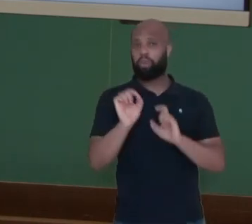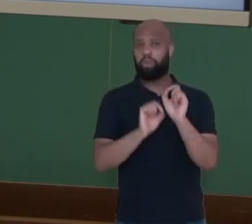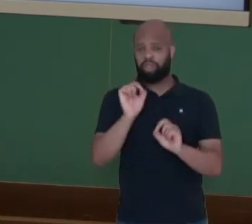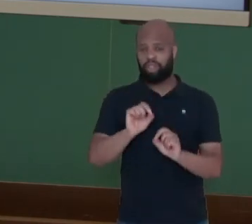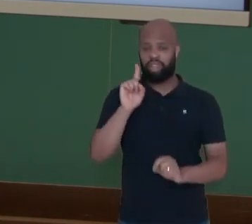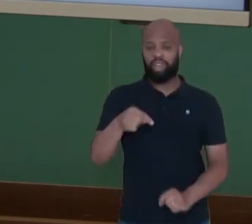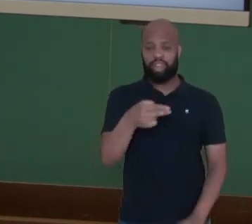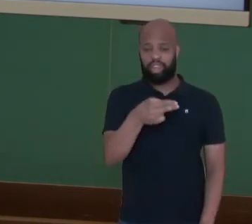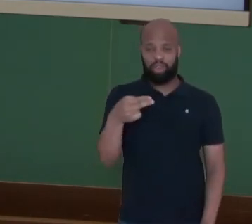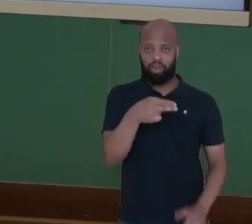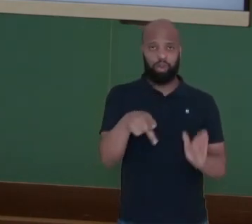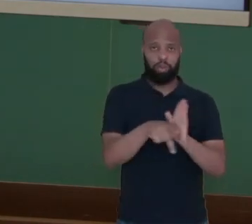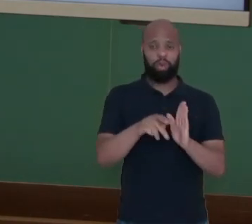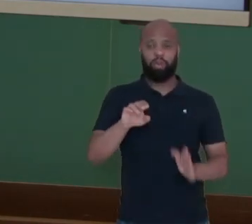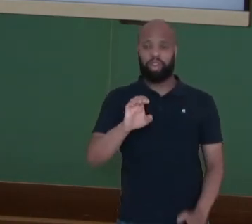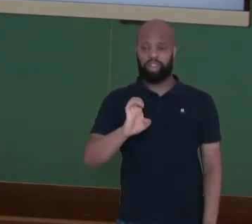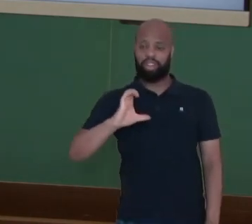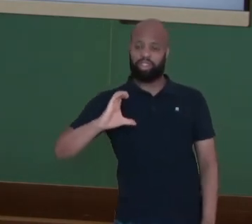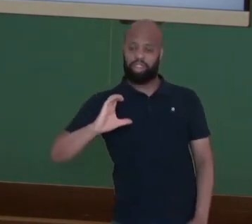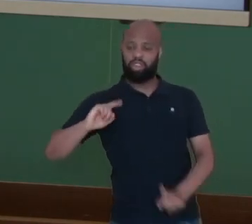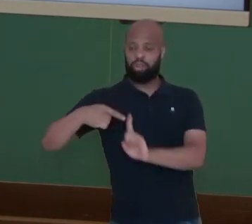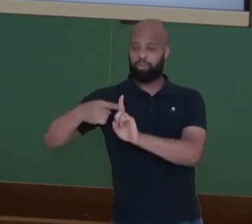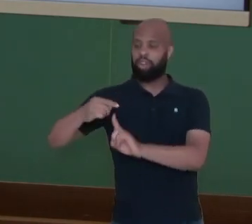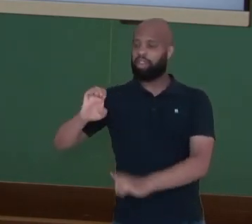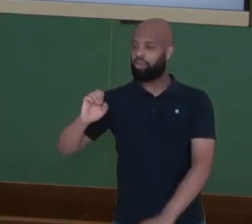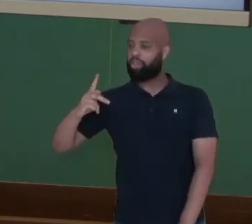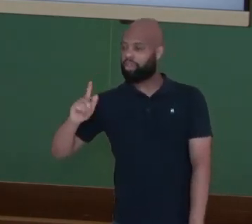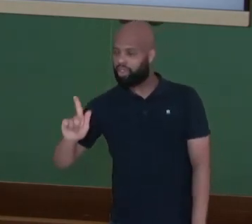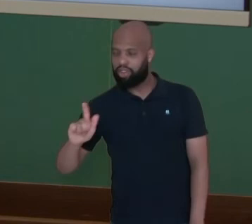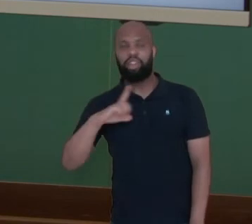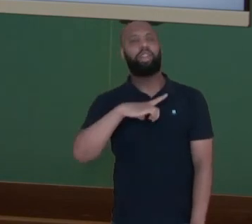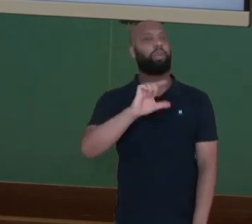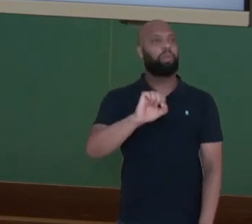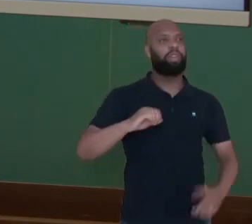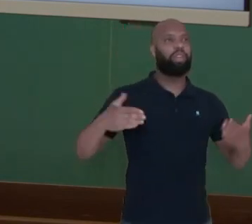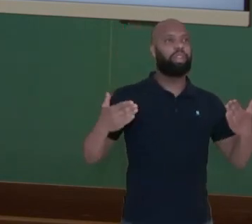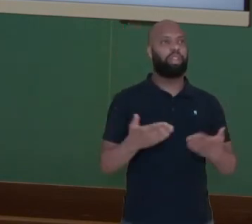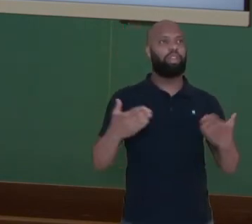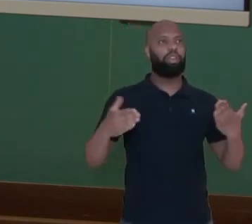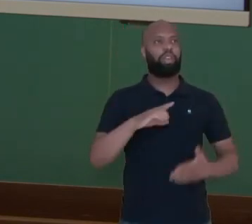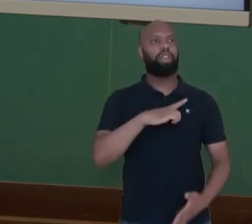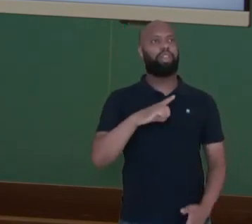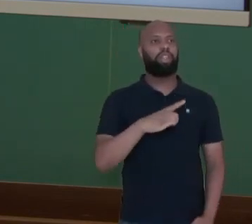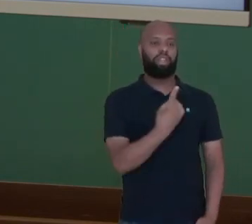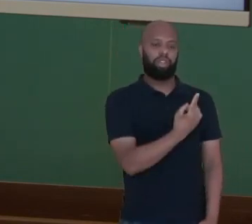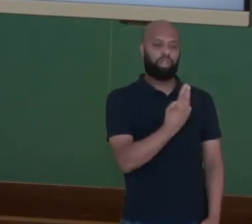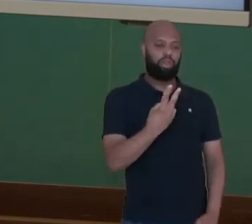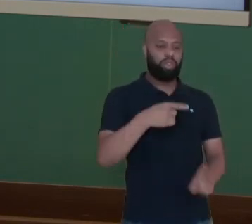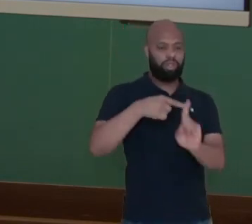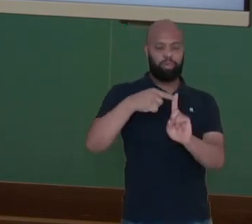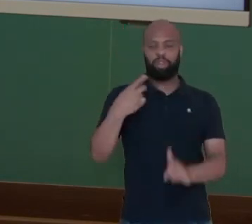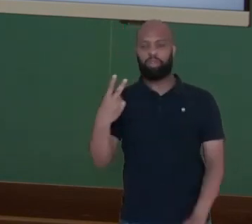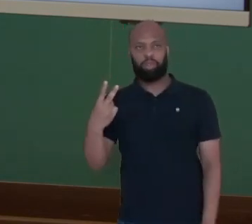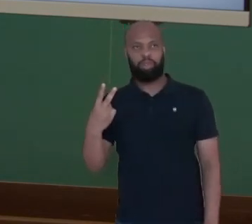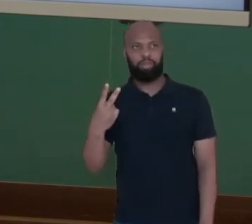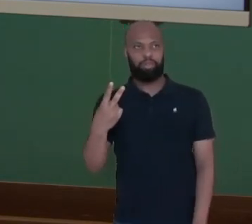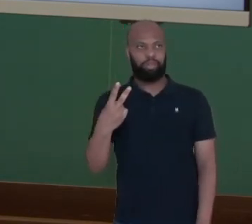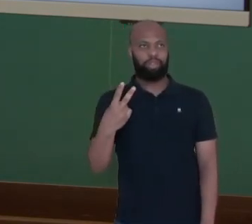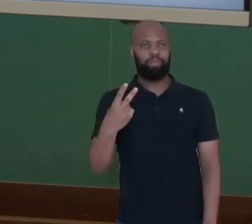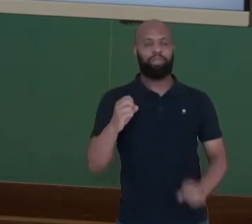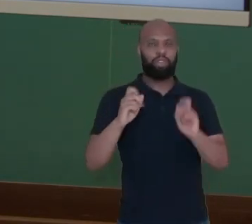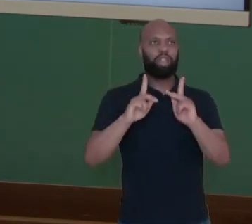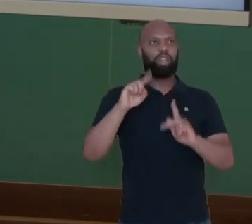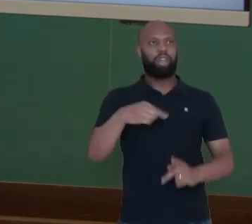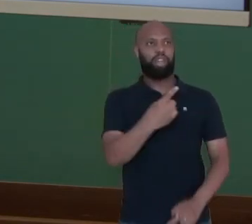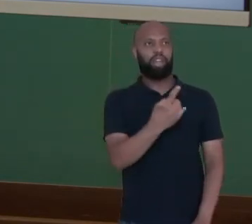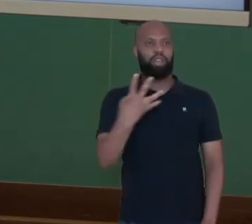igual à cinética mais ao potencial. Ou seja, eu tenho aqui 12 mais 2, melhor dizendo 2 mais 12,